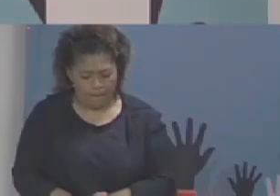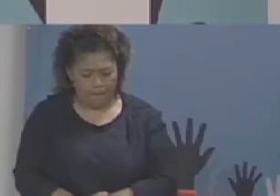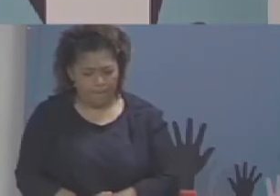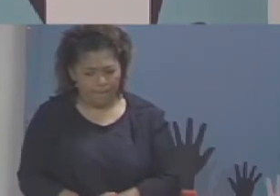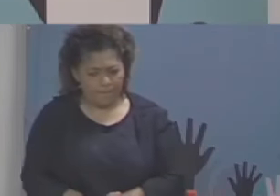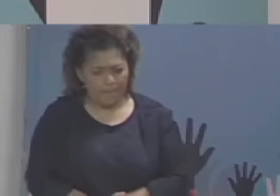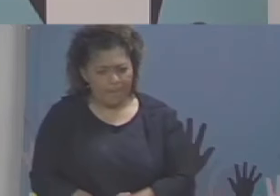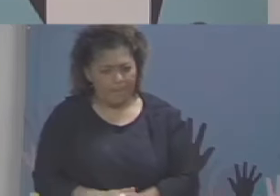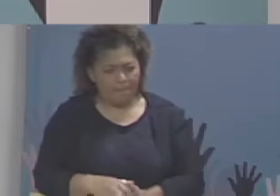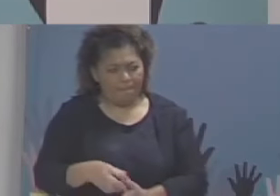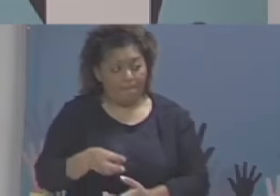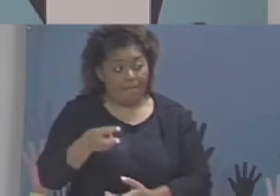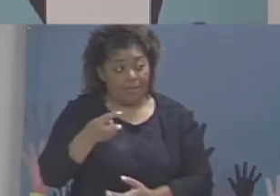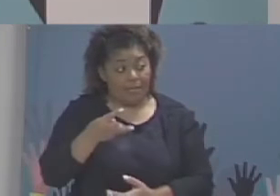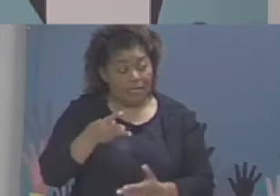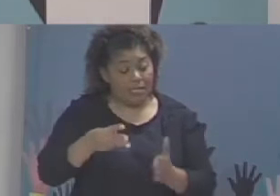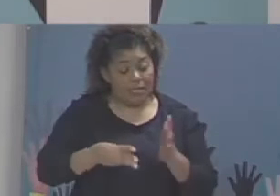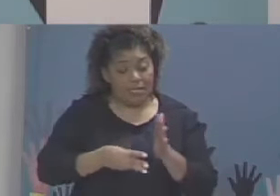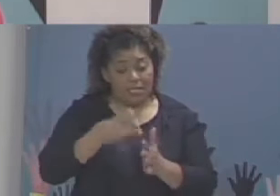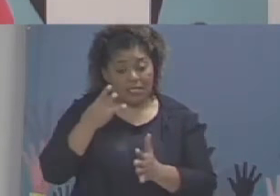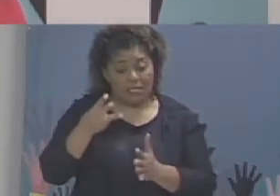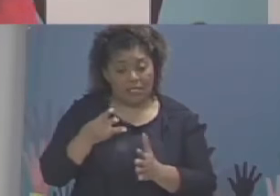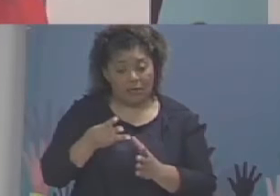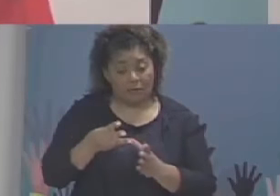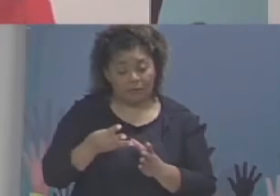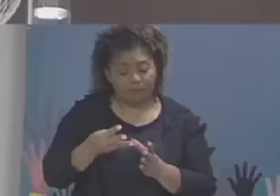Terceiro eixo, por favor, sorteio.